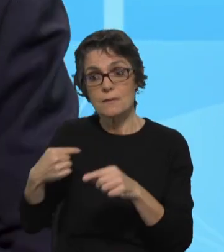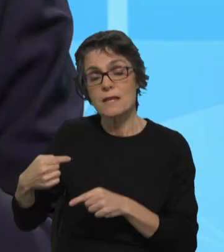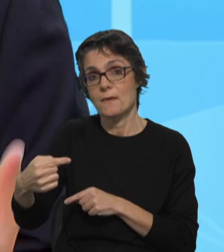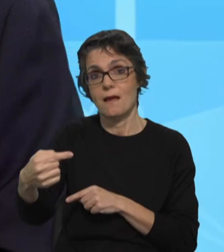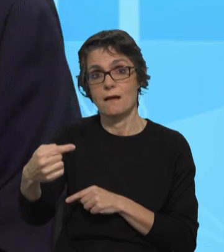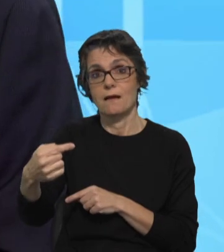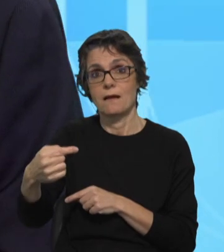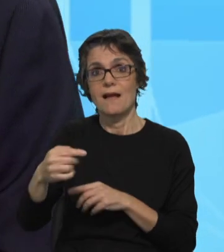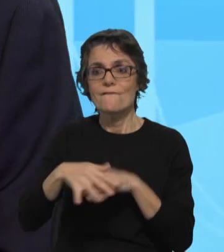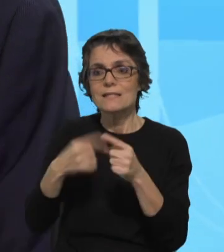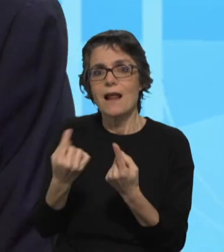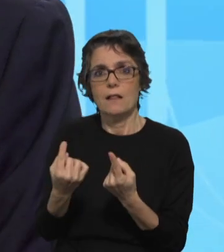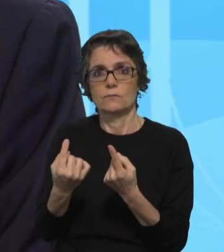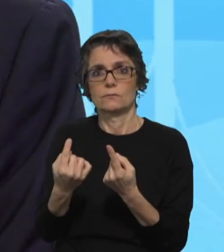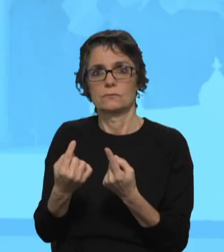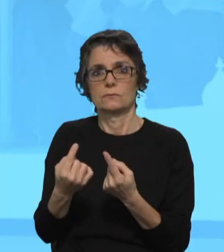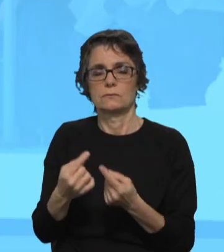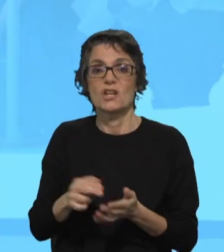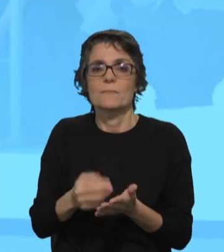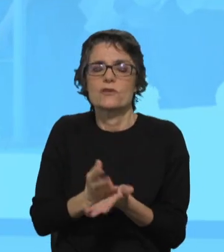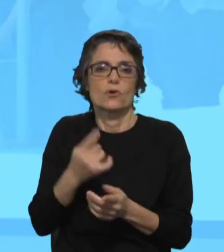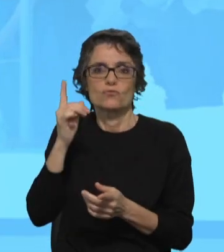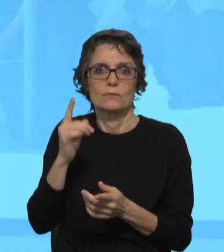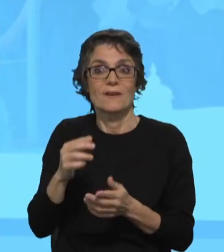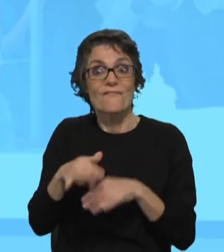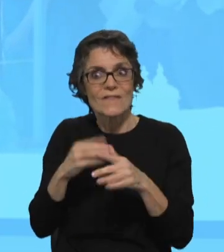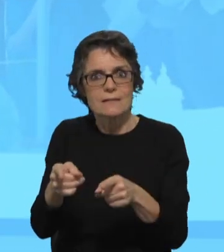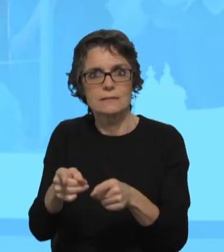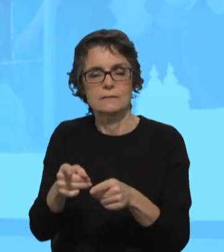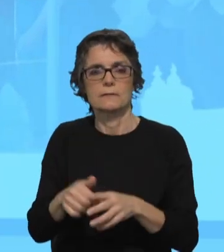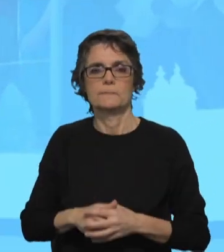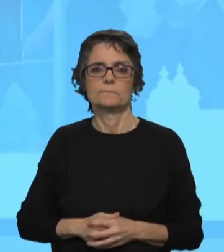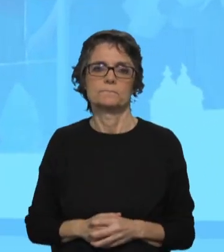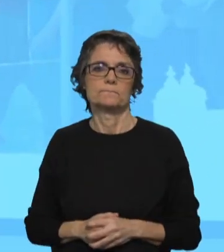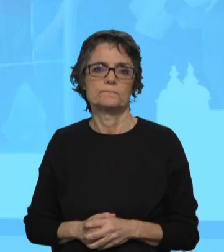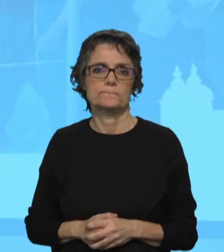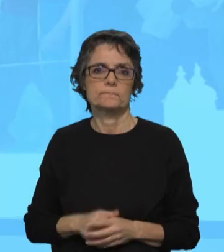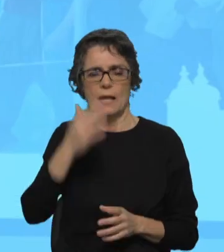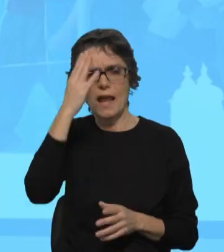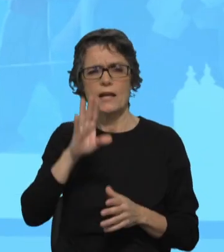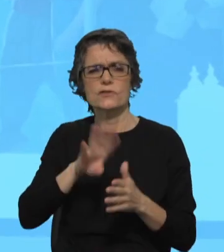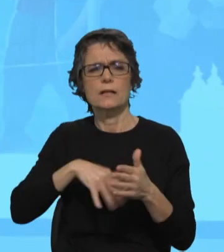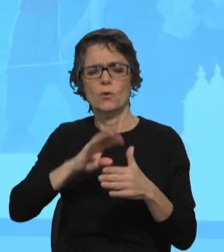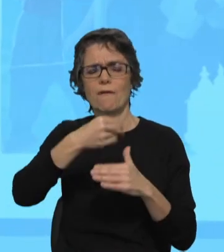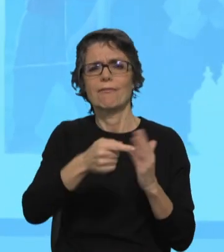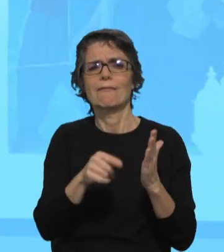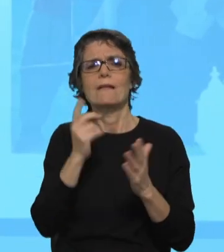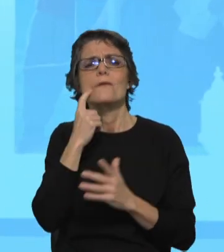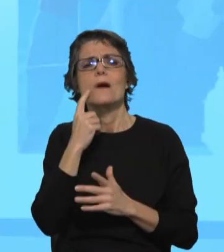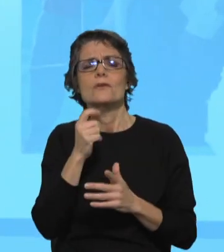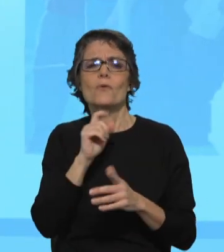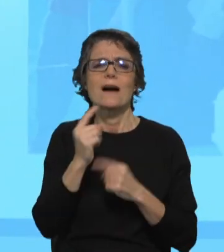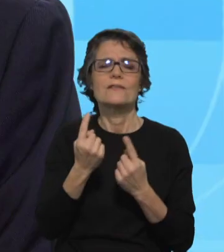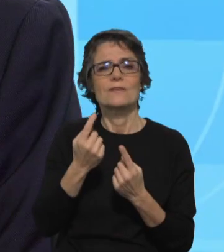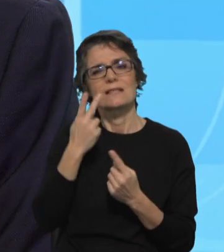apenas à espera que algo de bom aconteça. É justo pensar que o calendário da Páscoa pode não ser coincidente com o nosso calendário